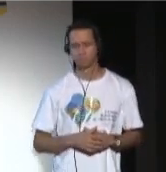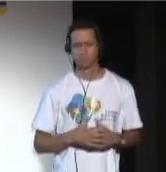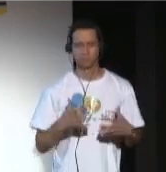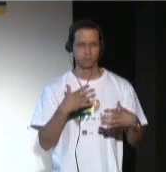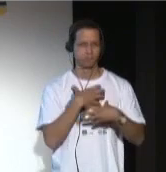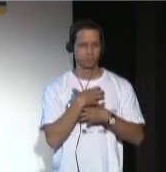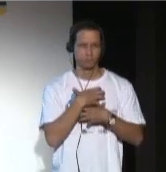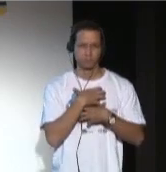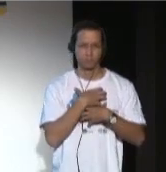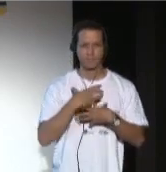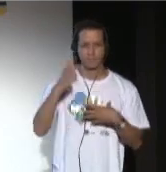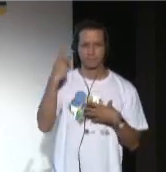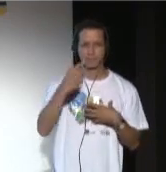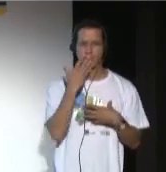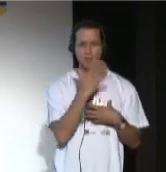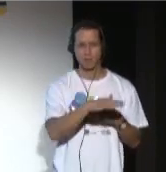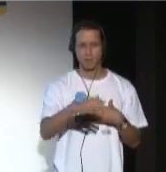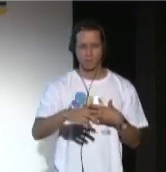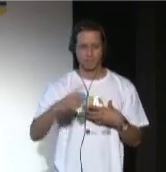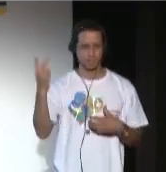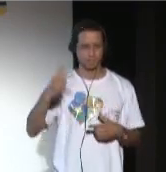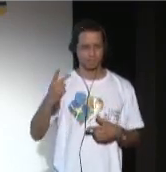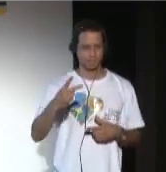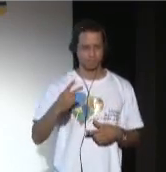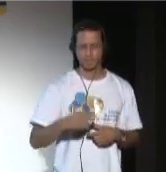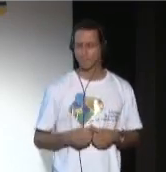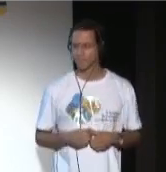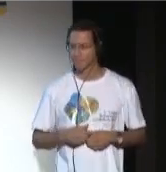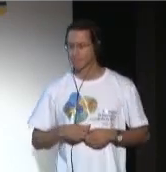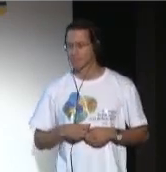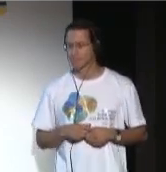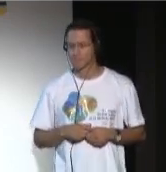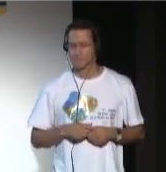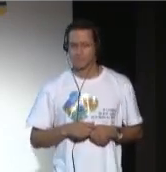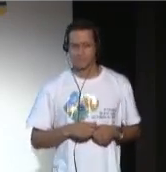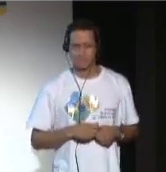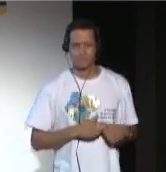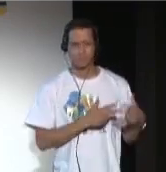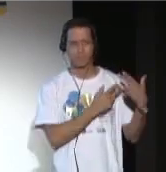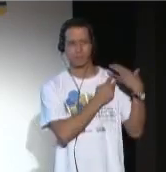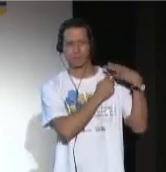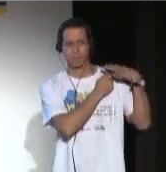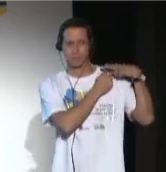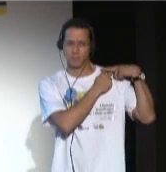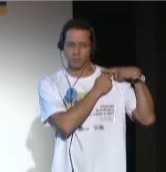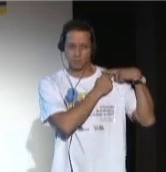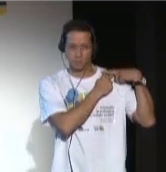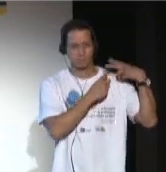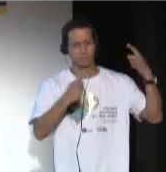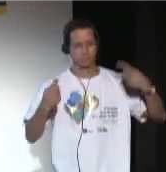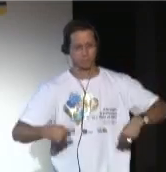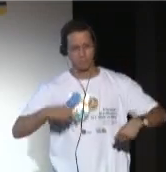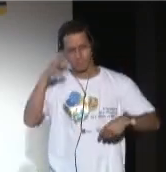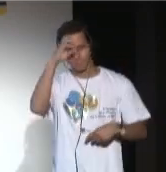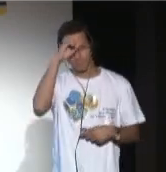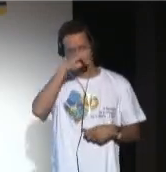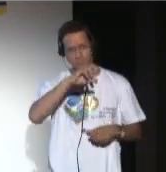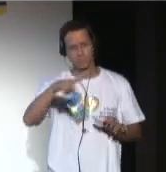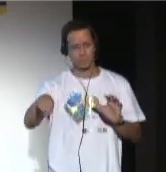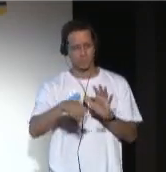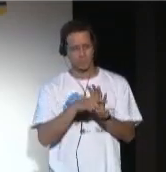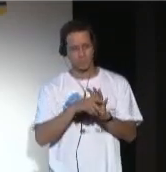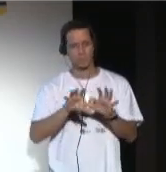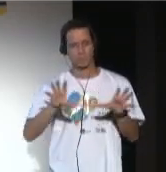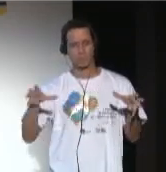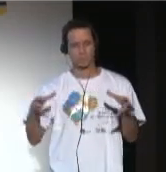maneira a criança. Em segundo lugar, a questão da responsabilidade. Eles têm que aprender que eles fazem parte